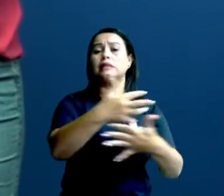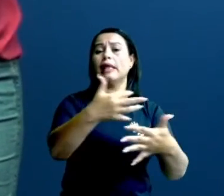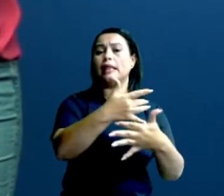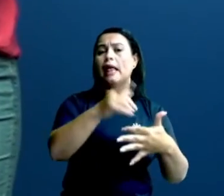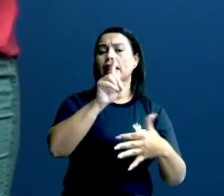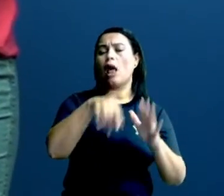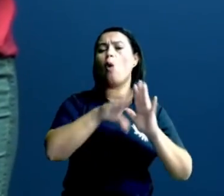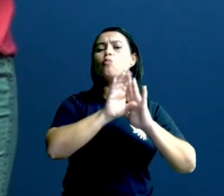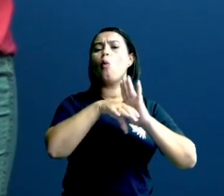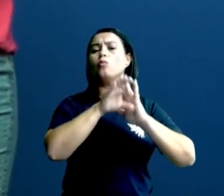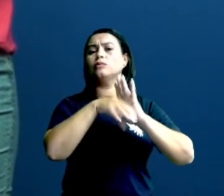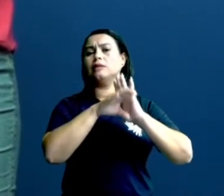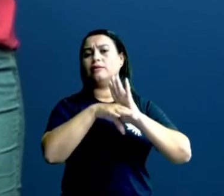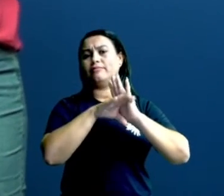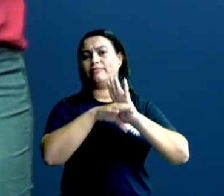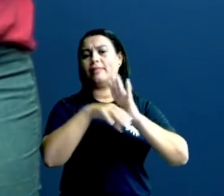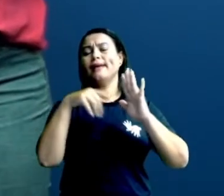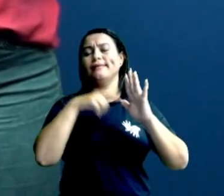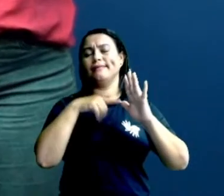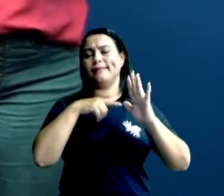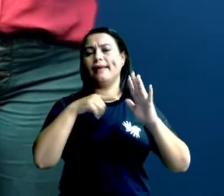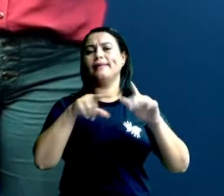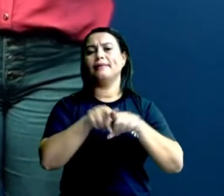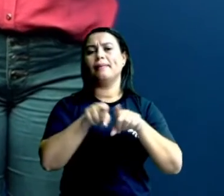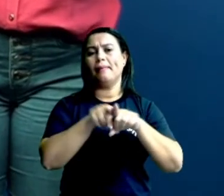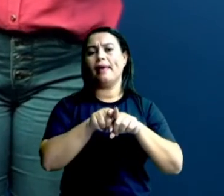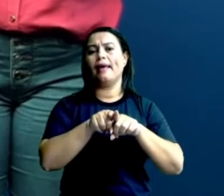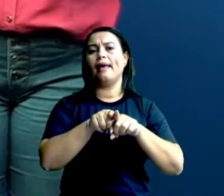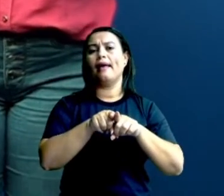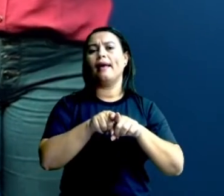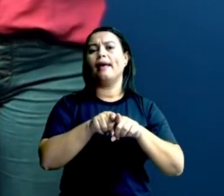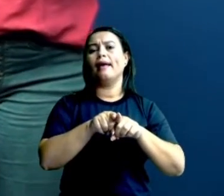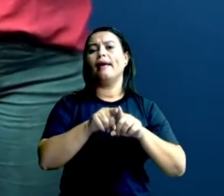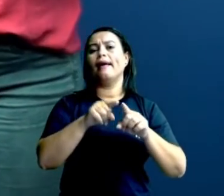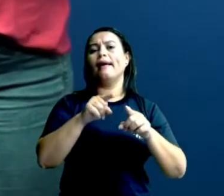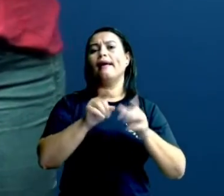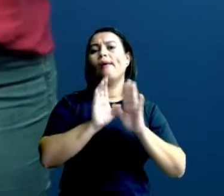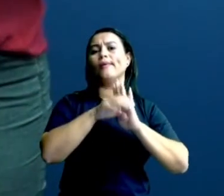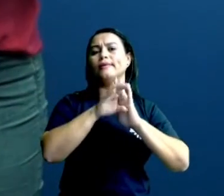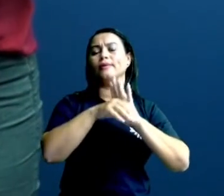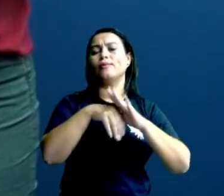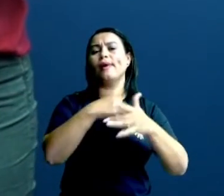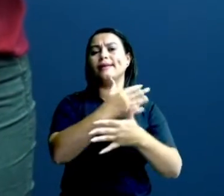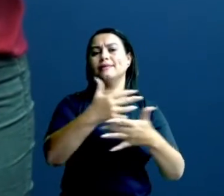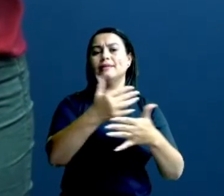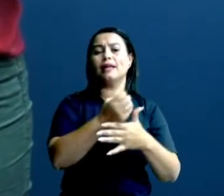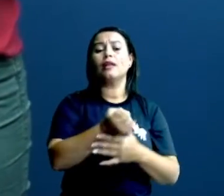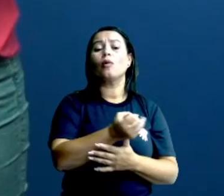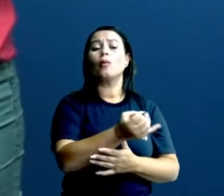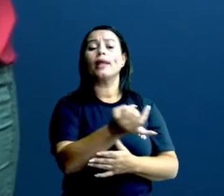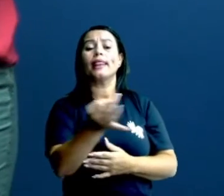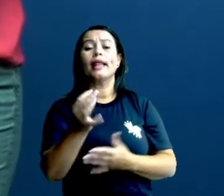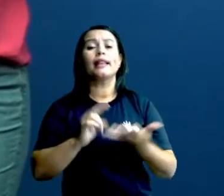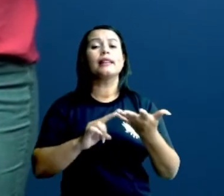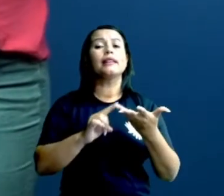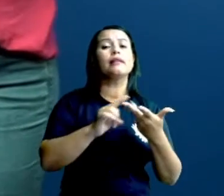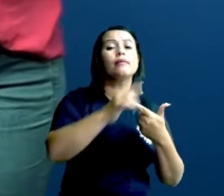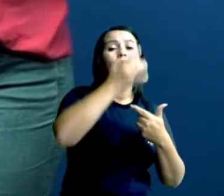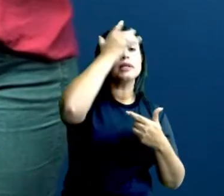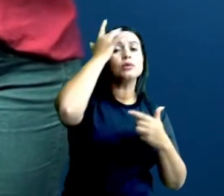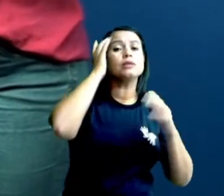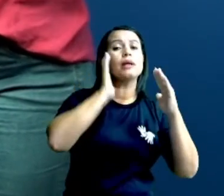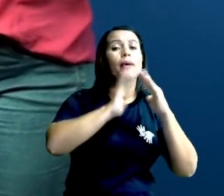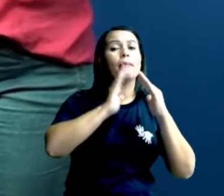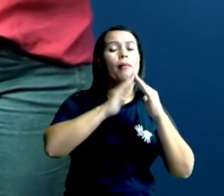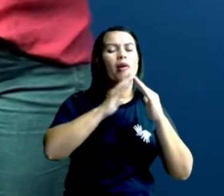um dos conceitos de cidade. Mas a gente pode também conceituar a cidade a partir do quantitativo de pessoas que moram nela,